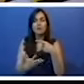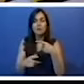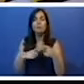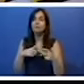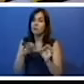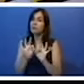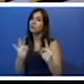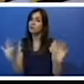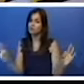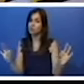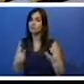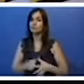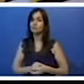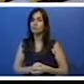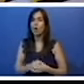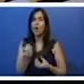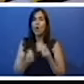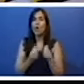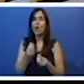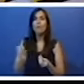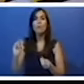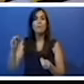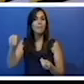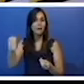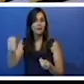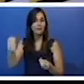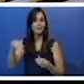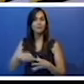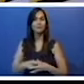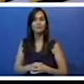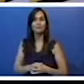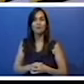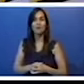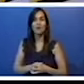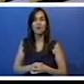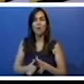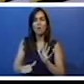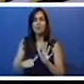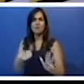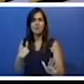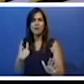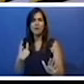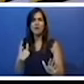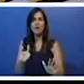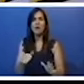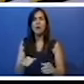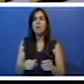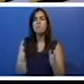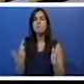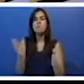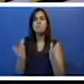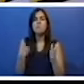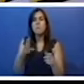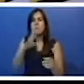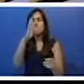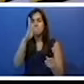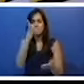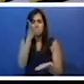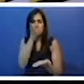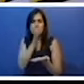unidades de medida como metro polegadas O primeiro é bastante comum meio metro de tecido